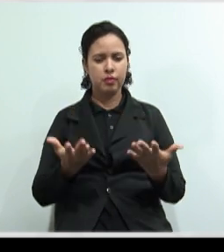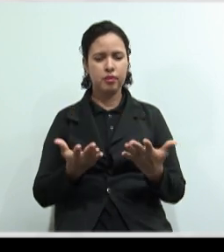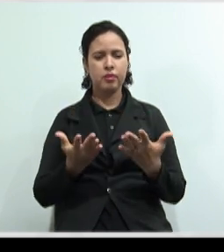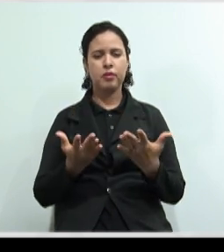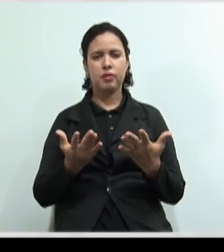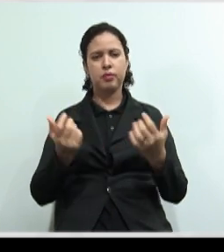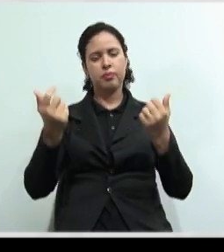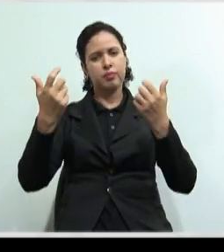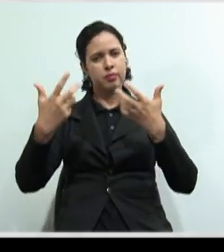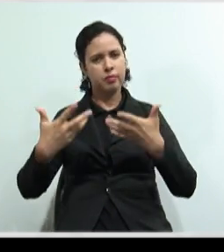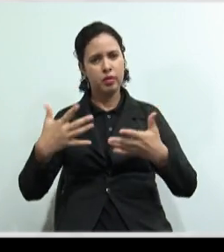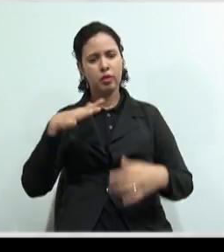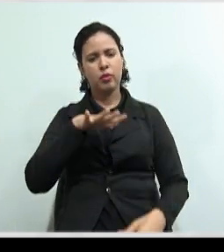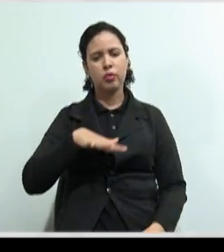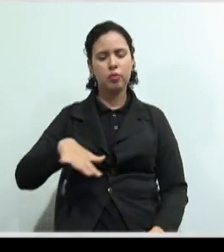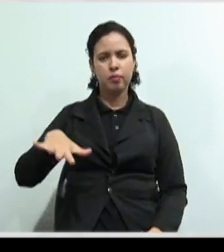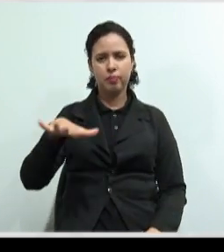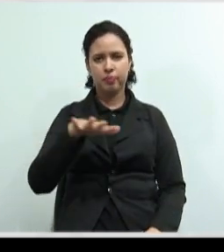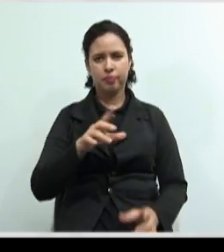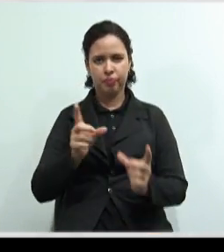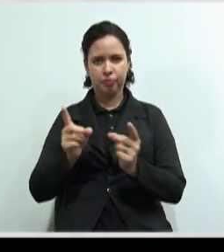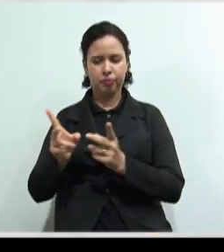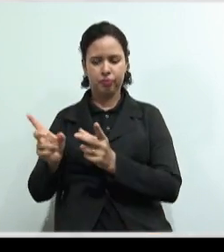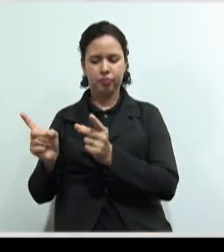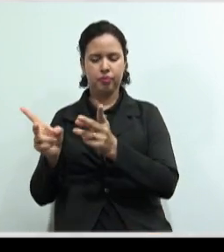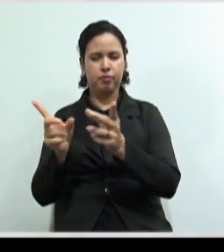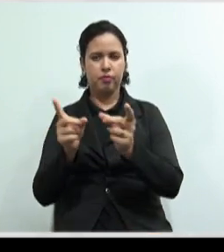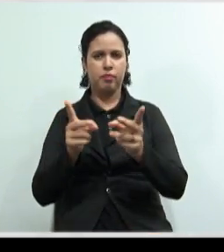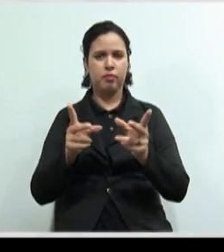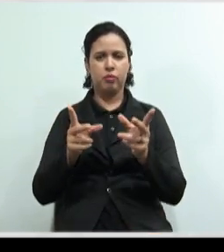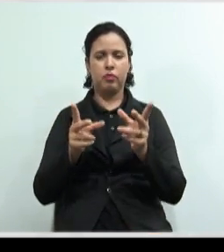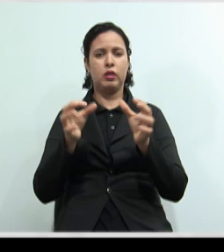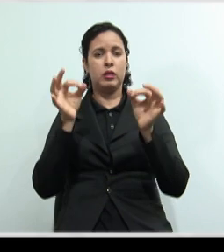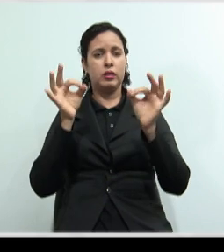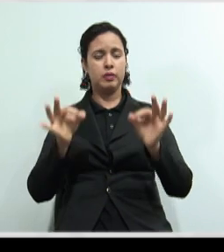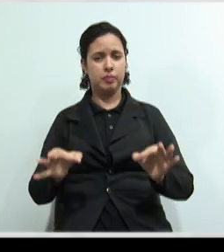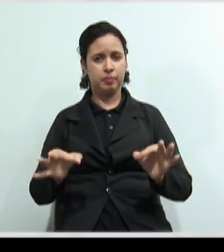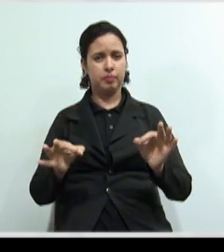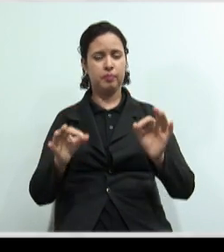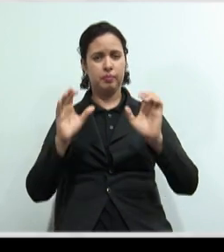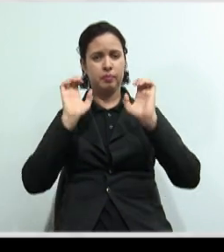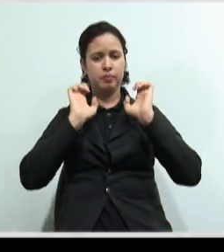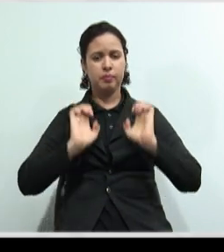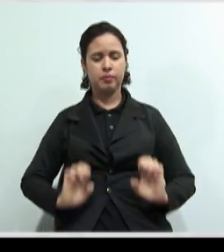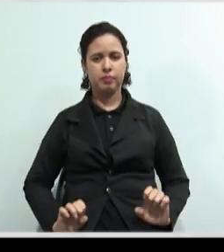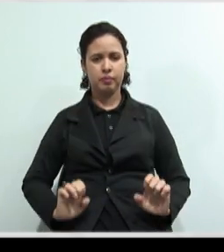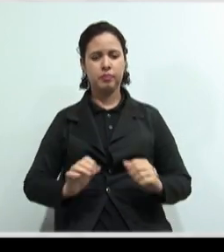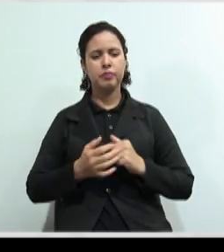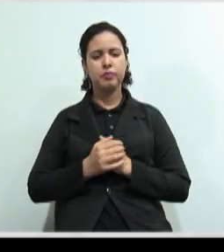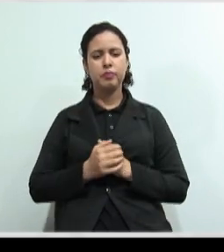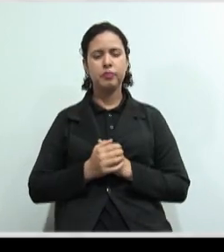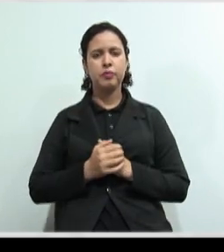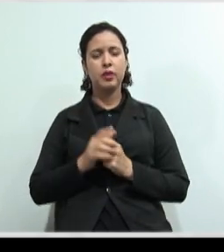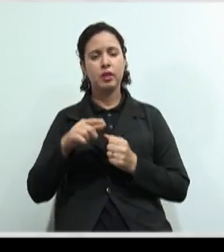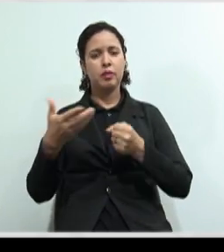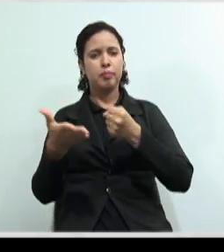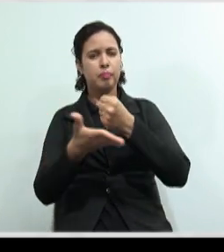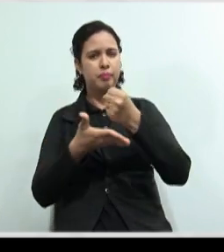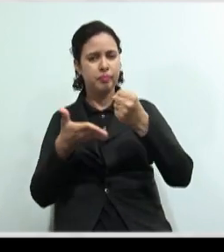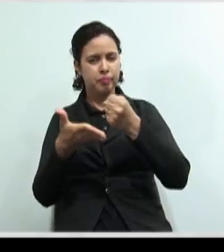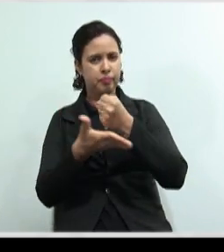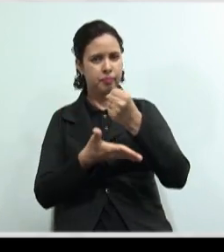de comércio justo e ético, nós falamos da base da sustentabilidade econômica